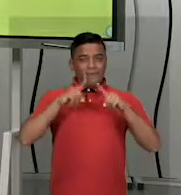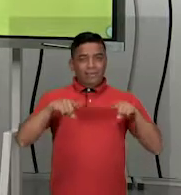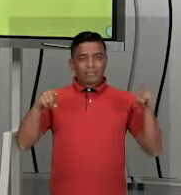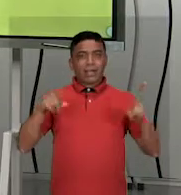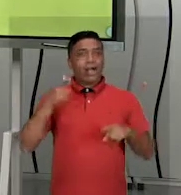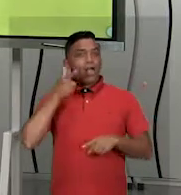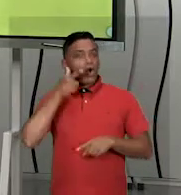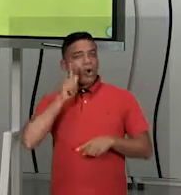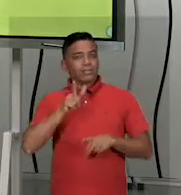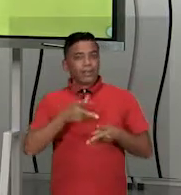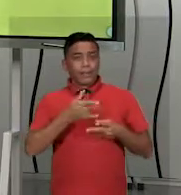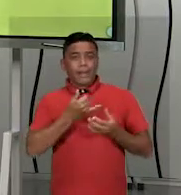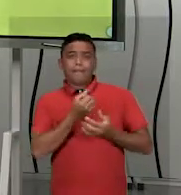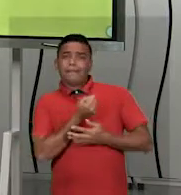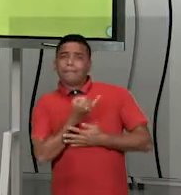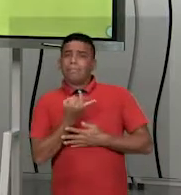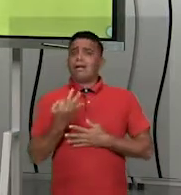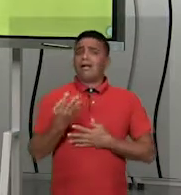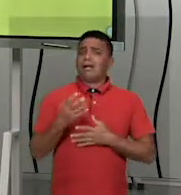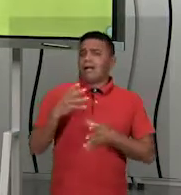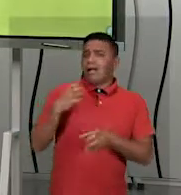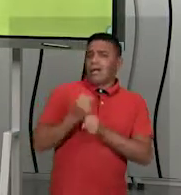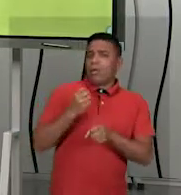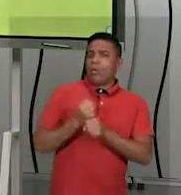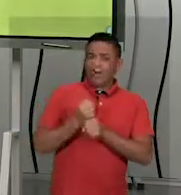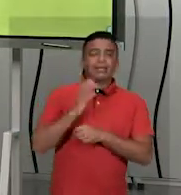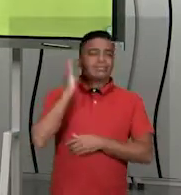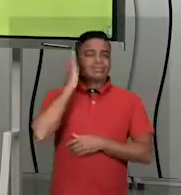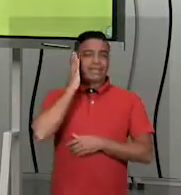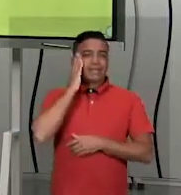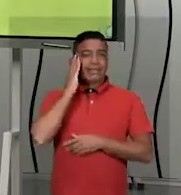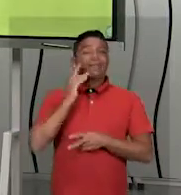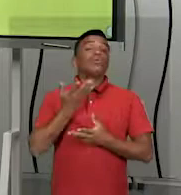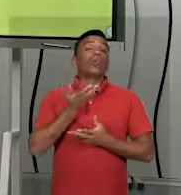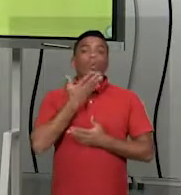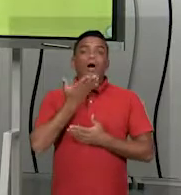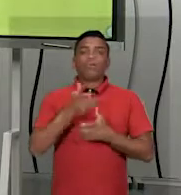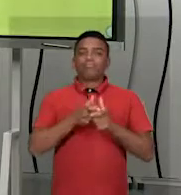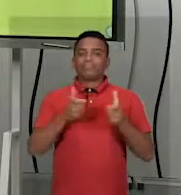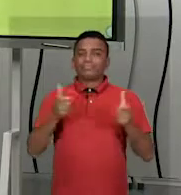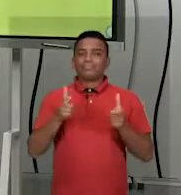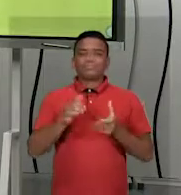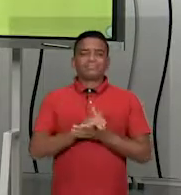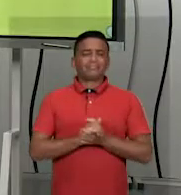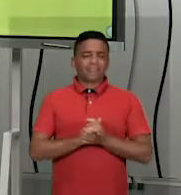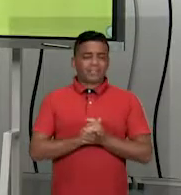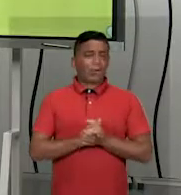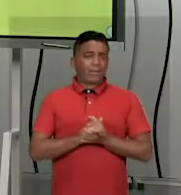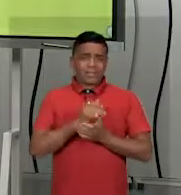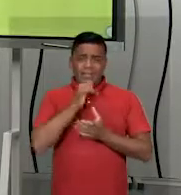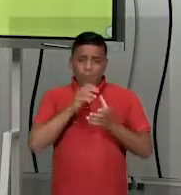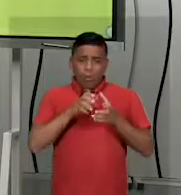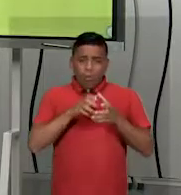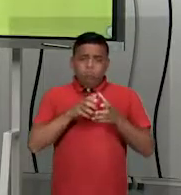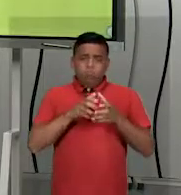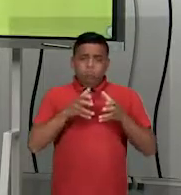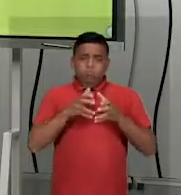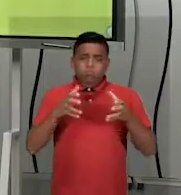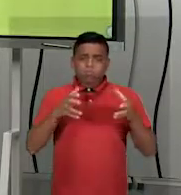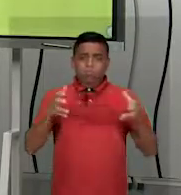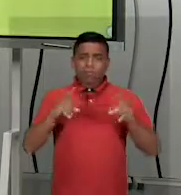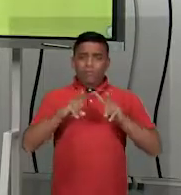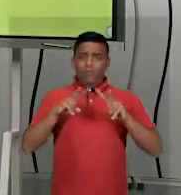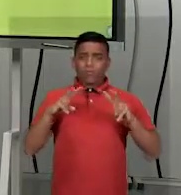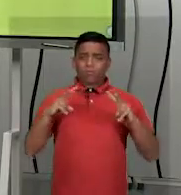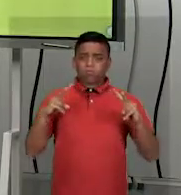Quando existe uma expansão, o que quer dizer expandir? Não é aumentar o volume?